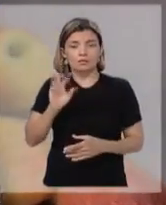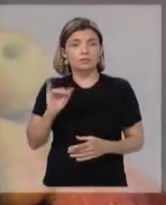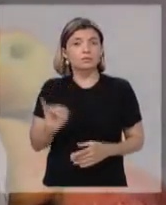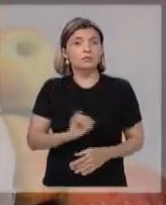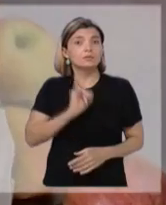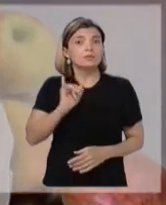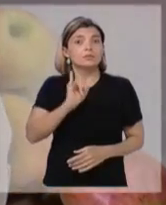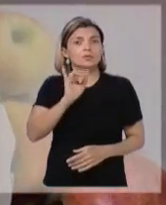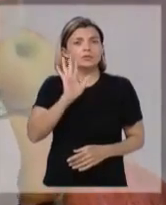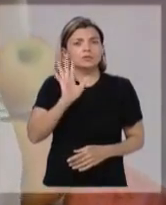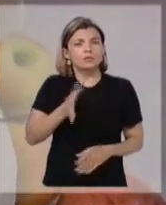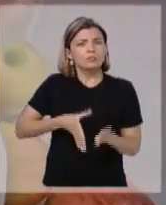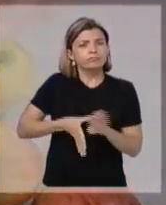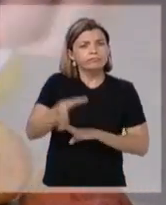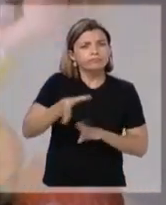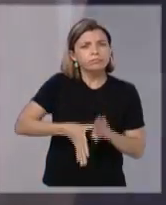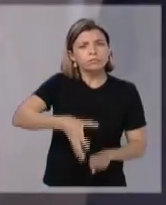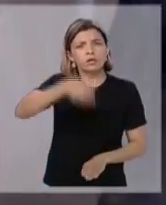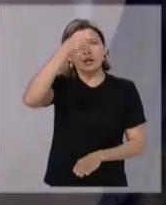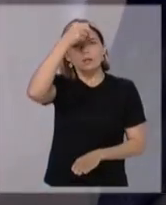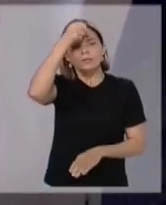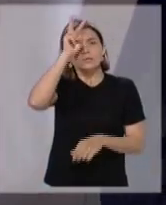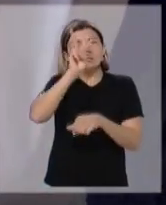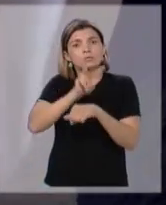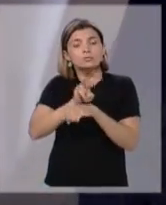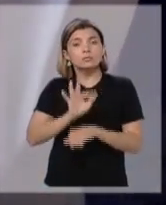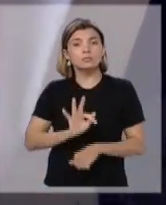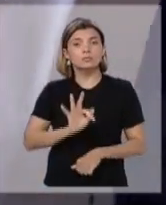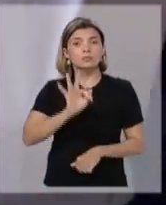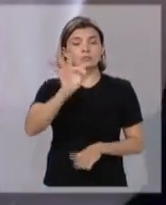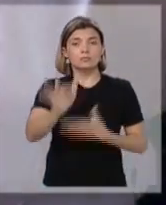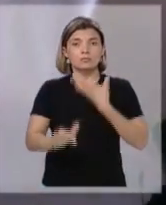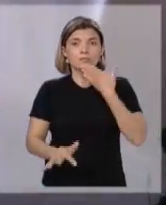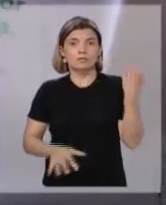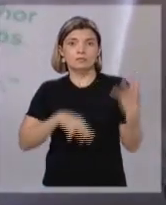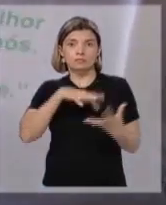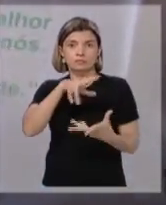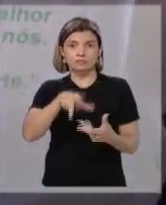Isso tem resultado em políticas e atitudes sustentáveis.